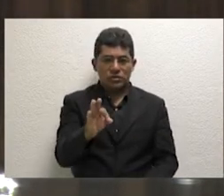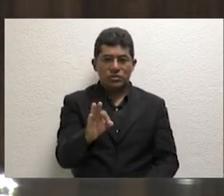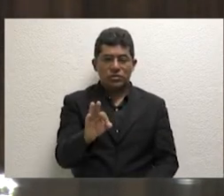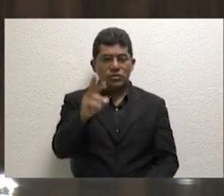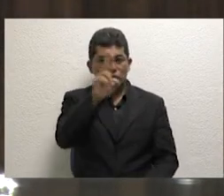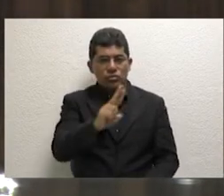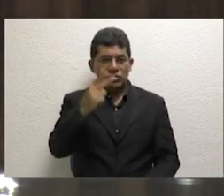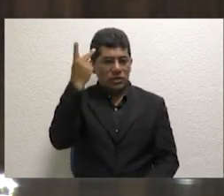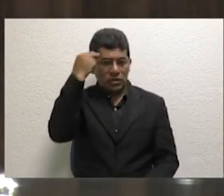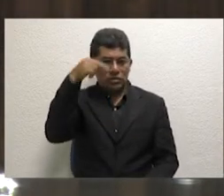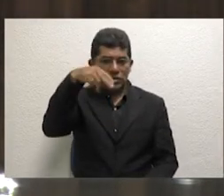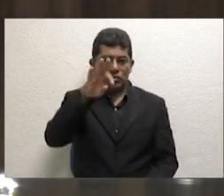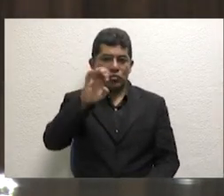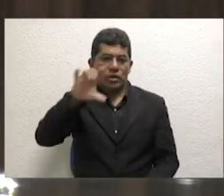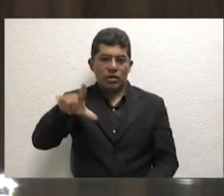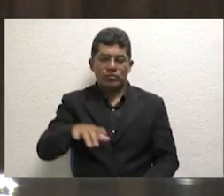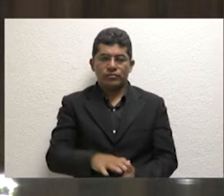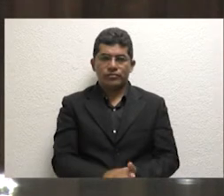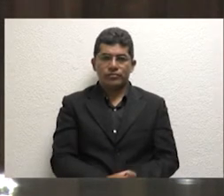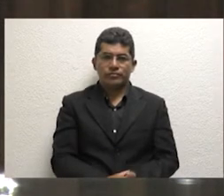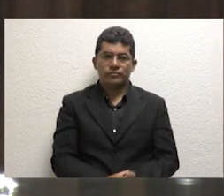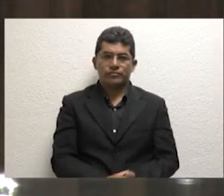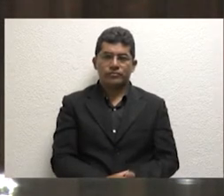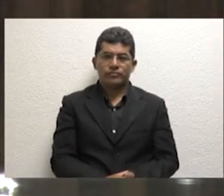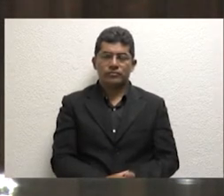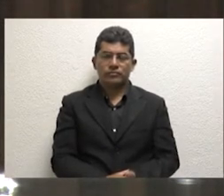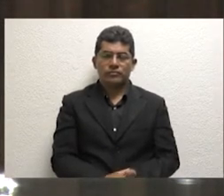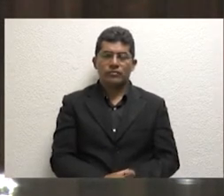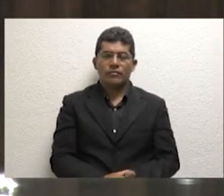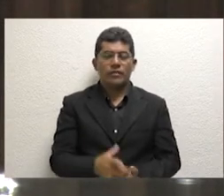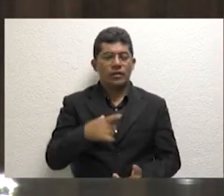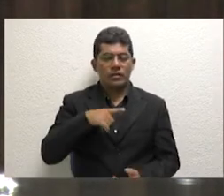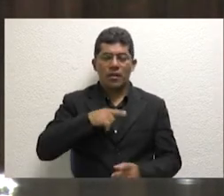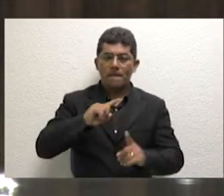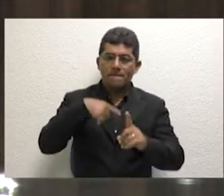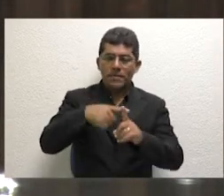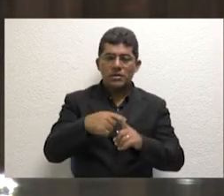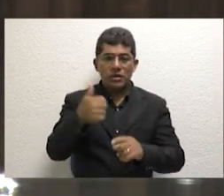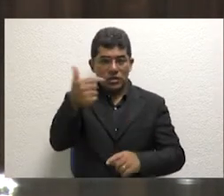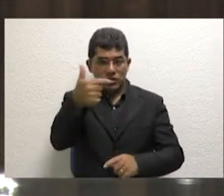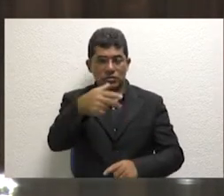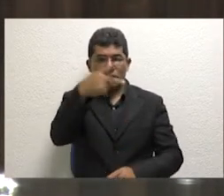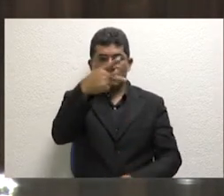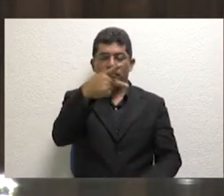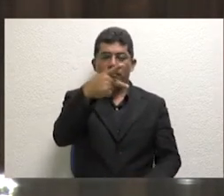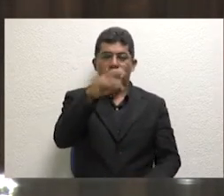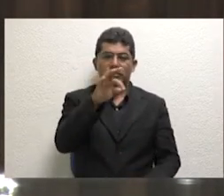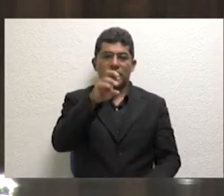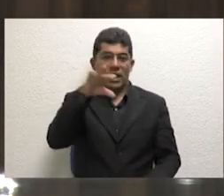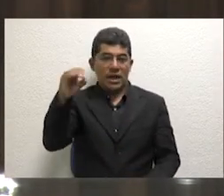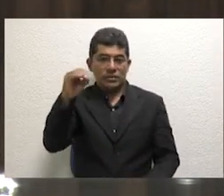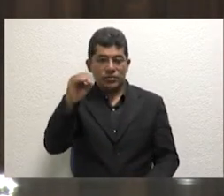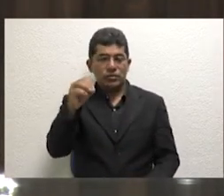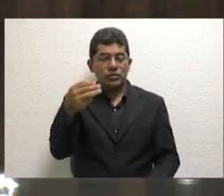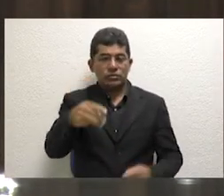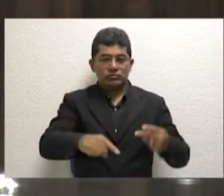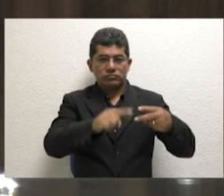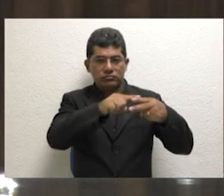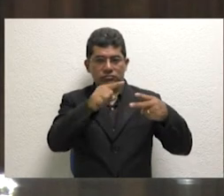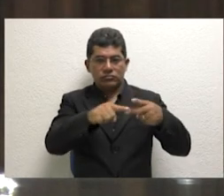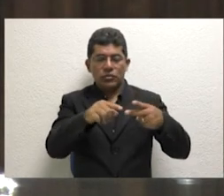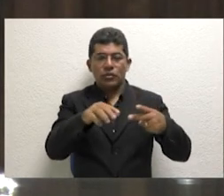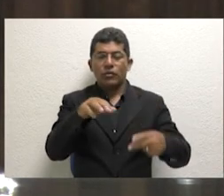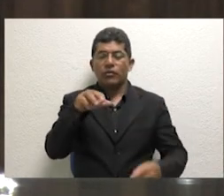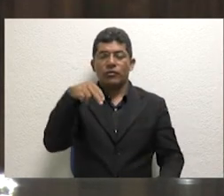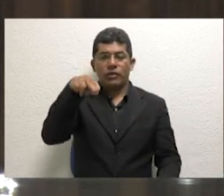e a segunda maior jazida de potássio e nós temos os três componentes do NPK